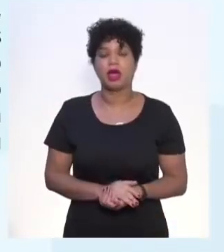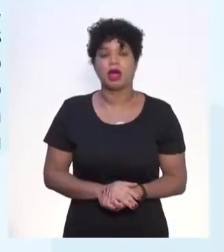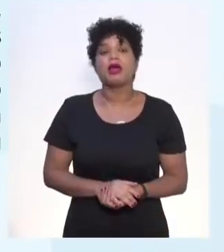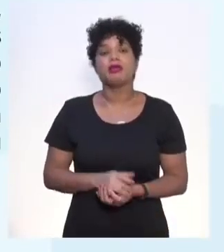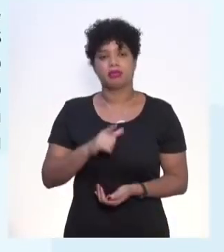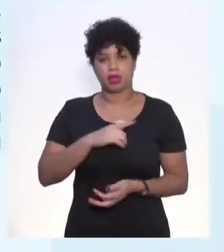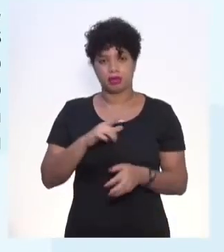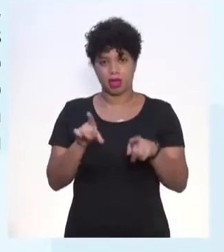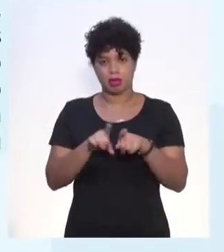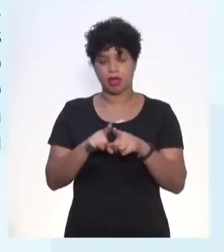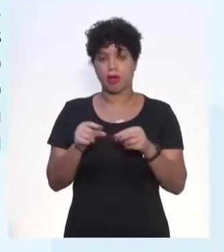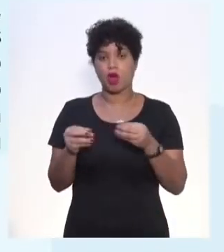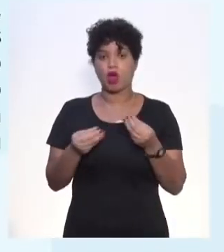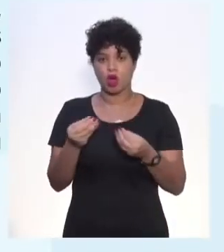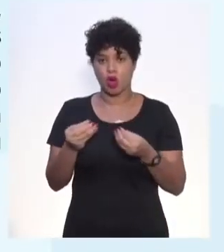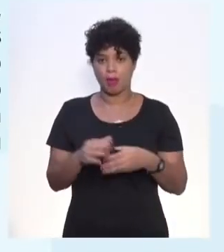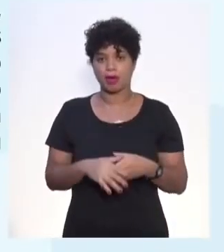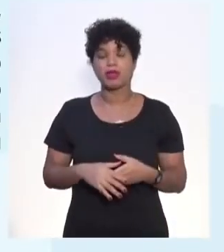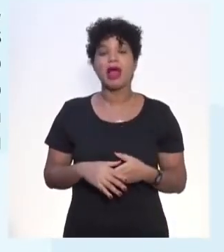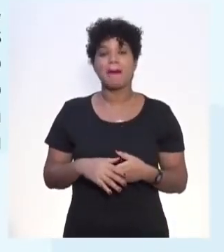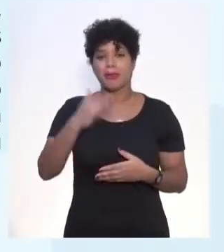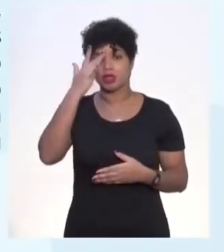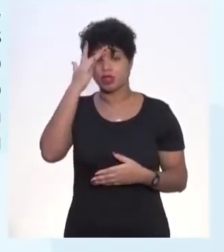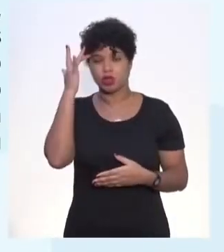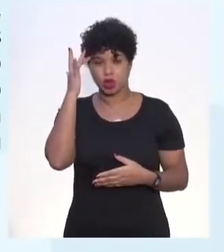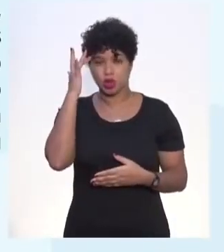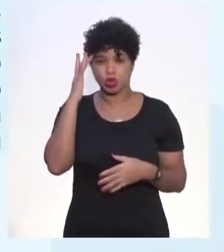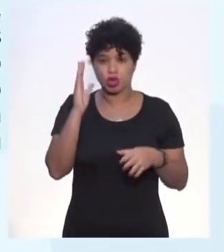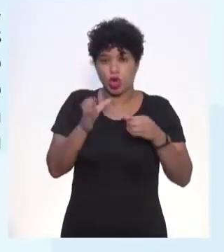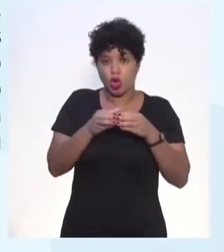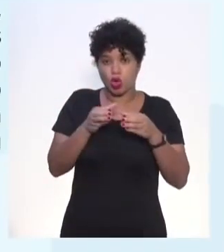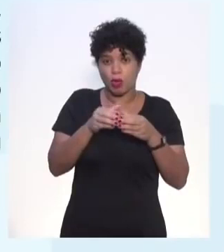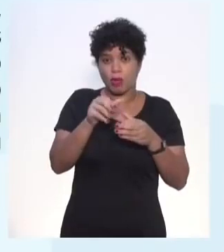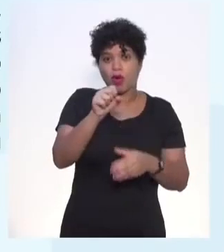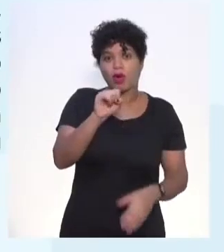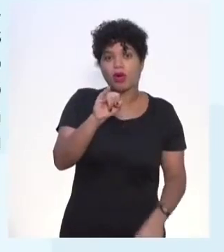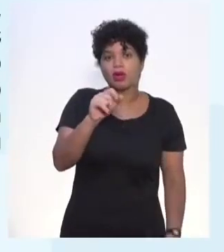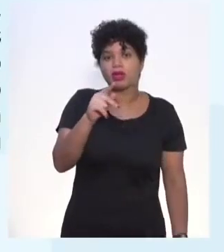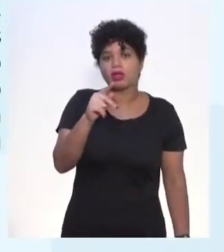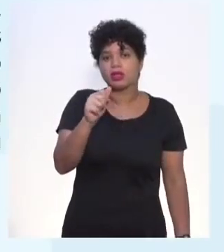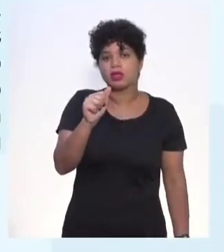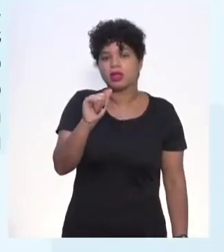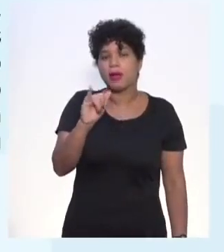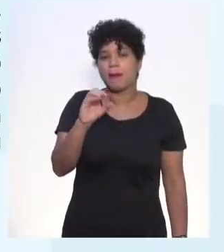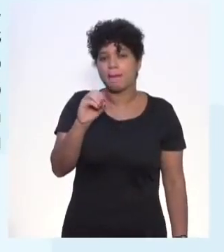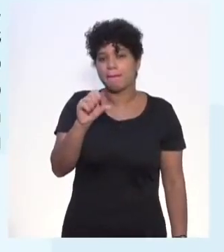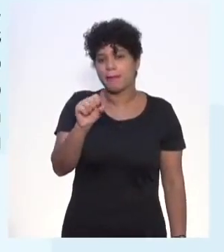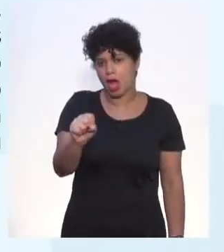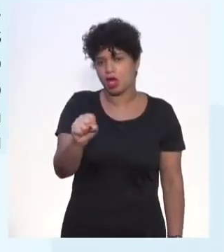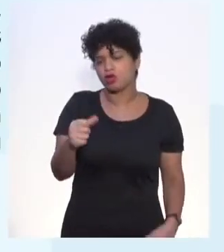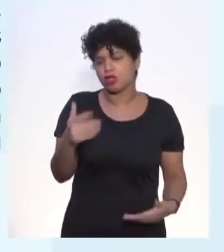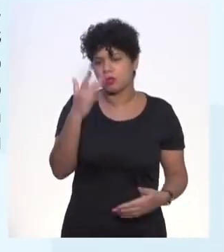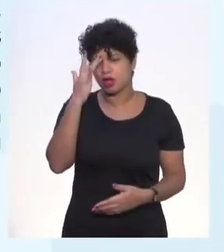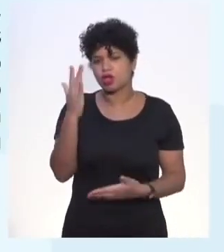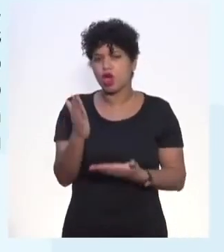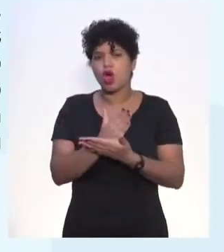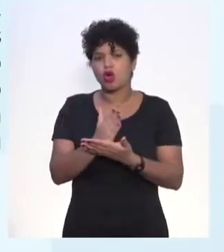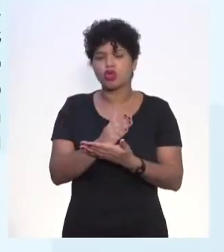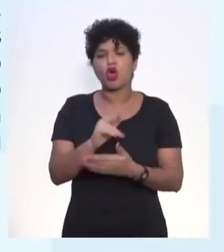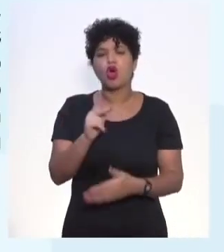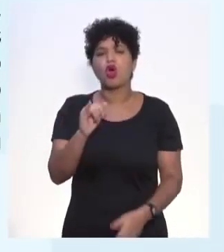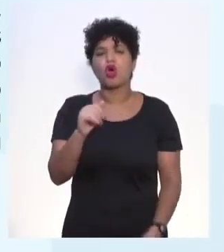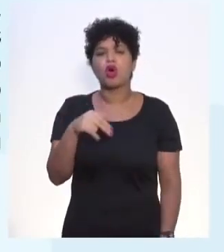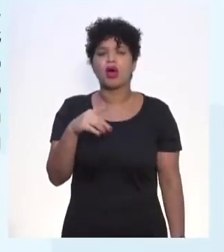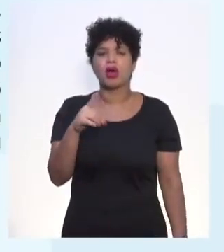nós tivemos a revolta dos cipaios como principal exemplo de resistência, que também ficou conhecida como a revolta dos cipais,